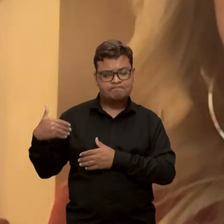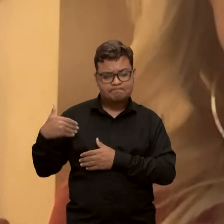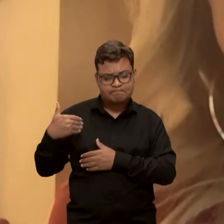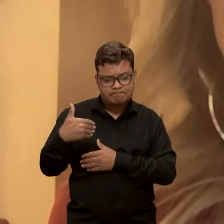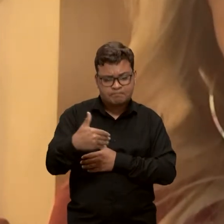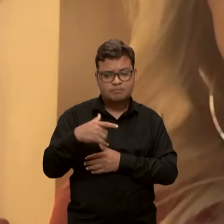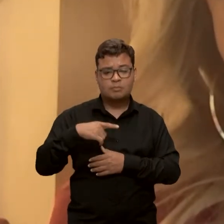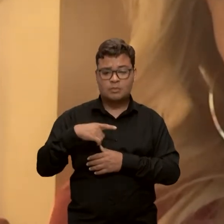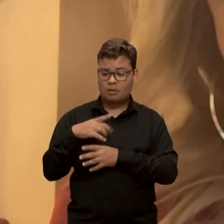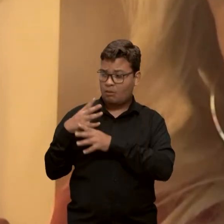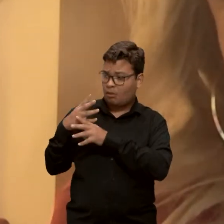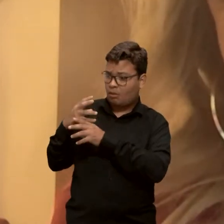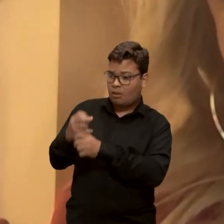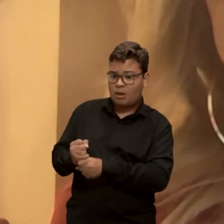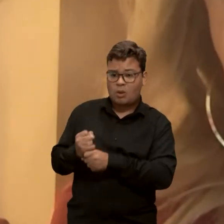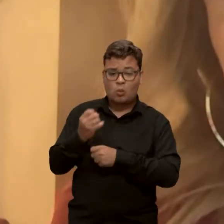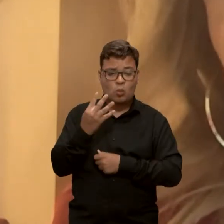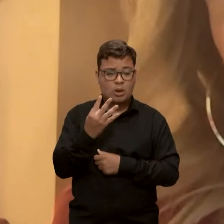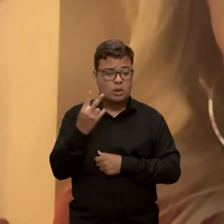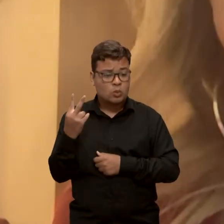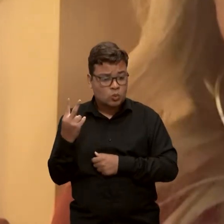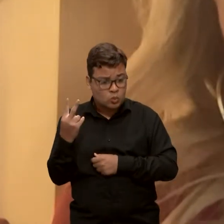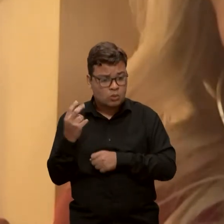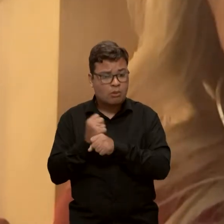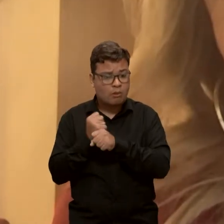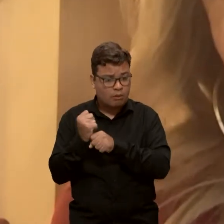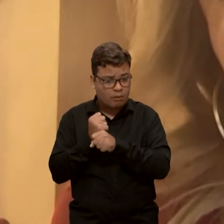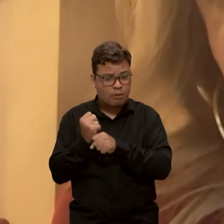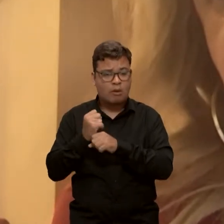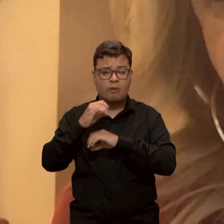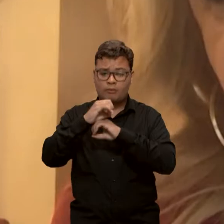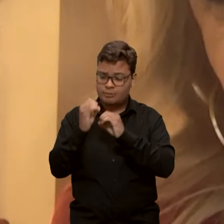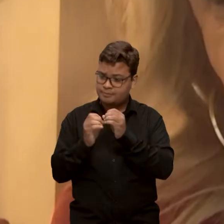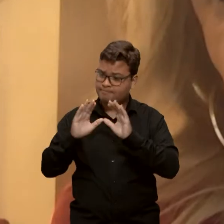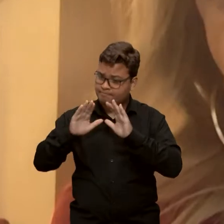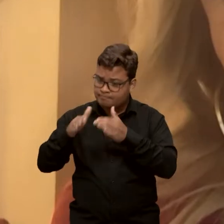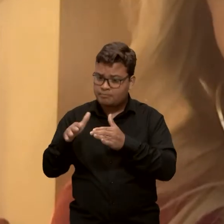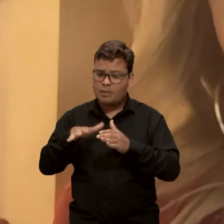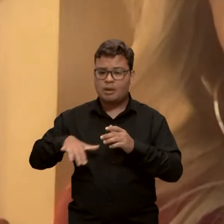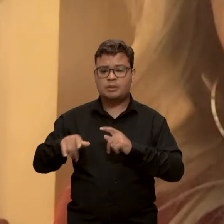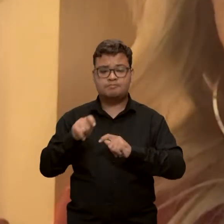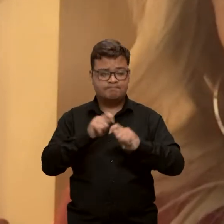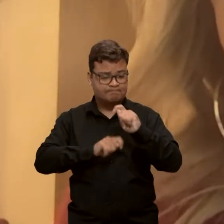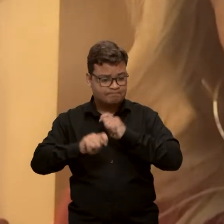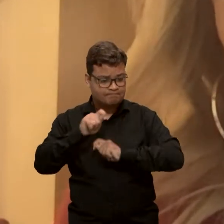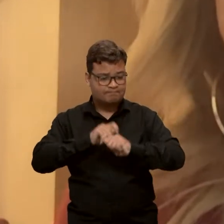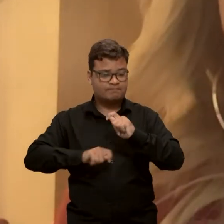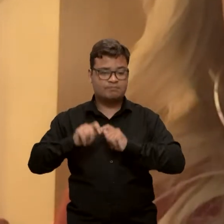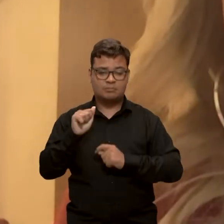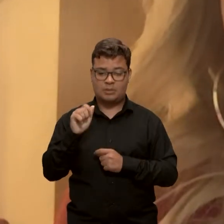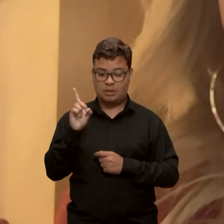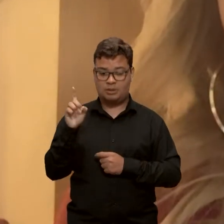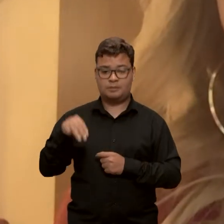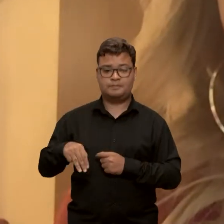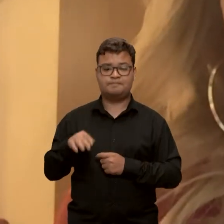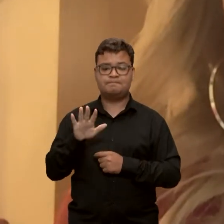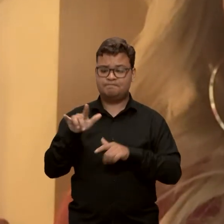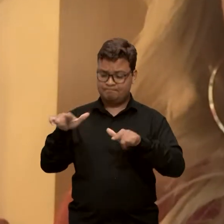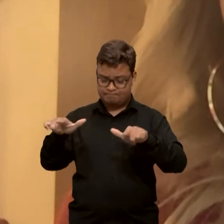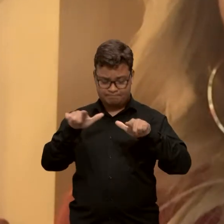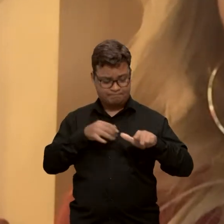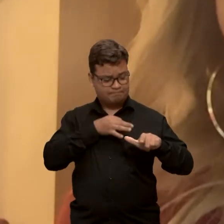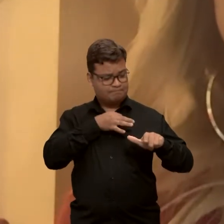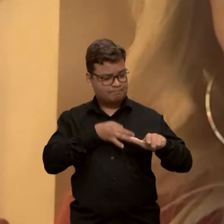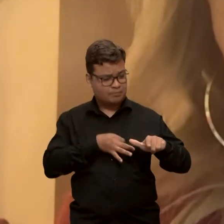são 42 anos de UFG, tá? Dedicada à administração, mas esse título, eu me sinto,